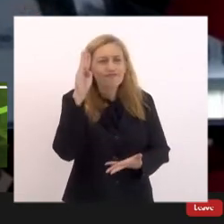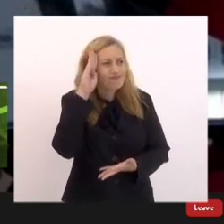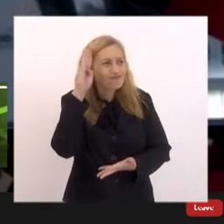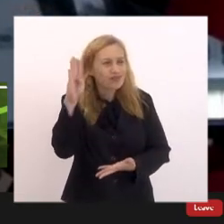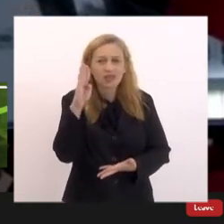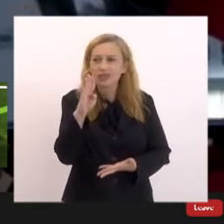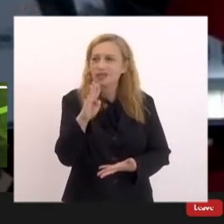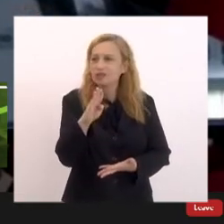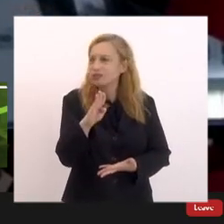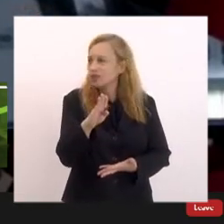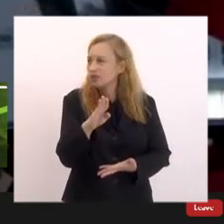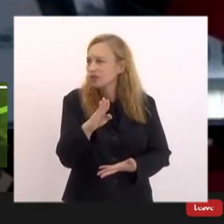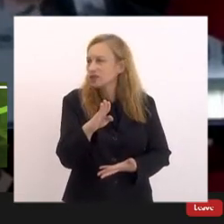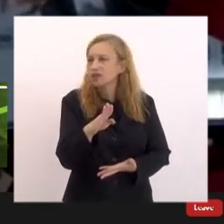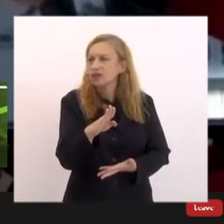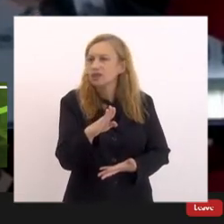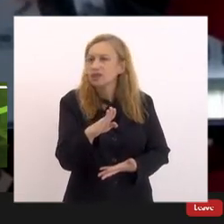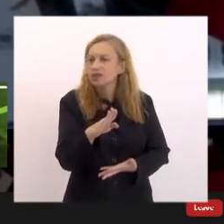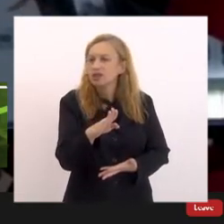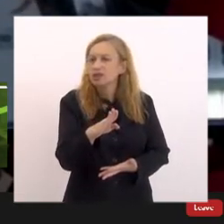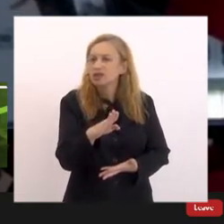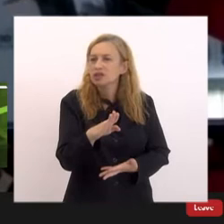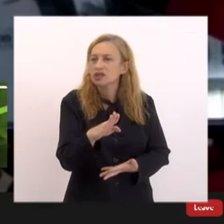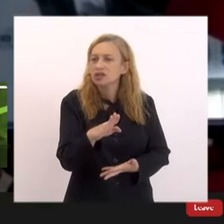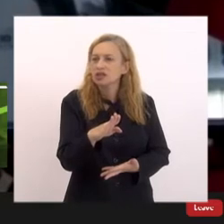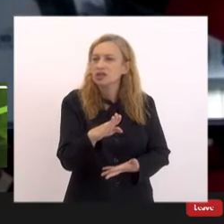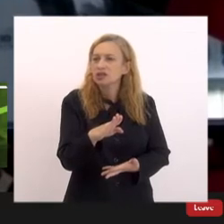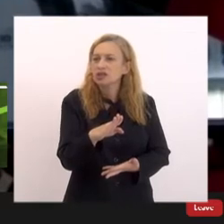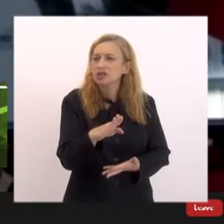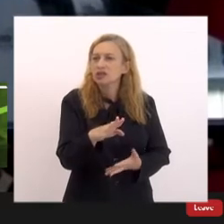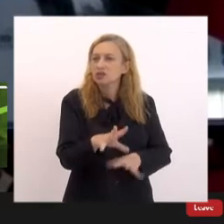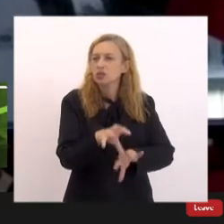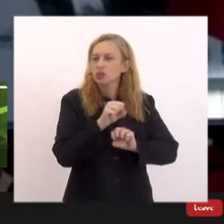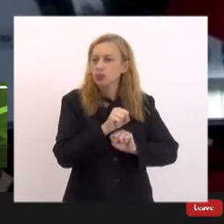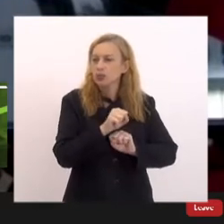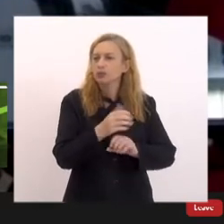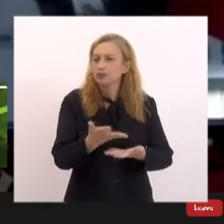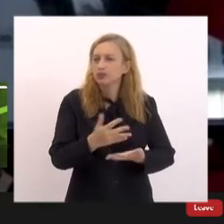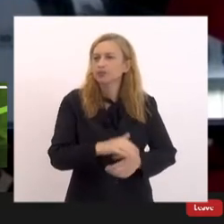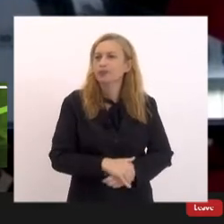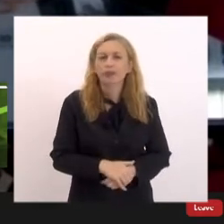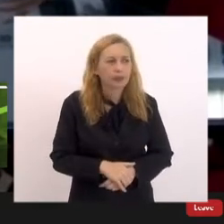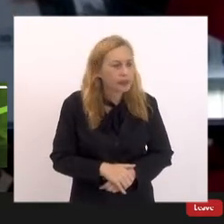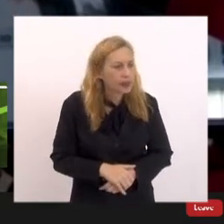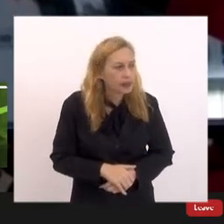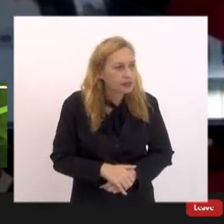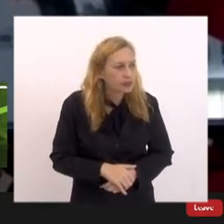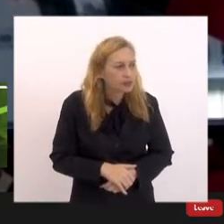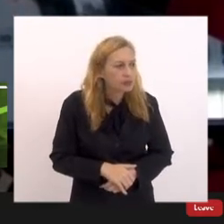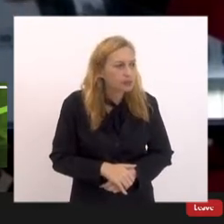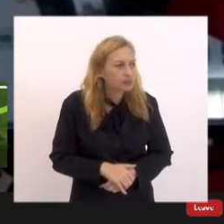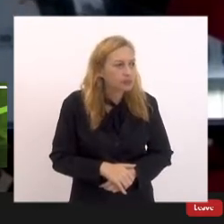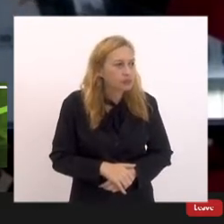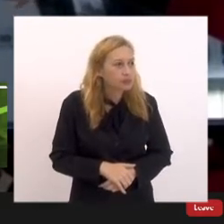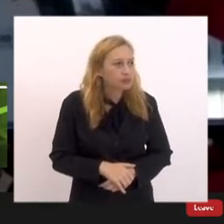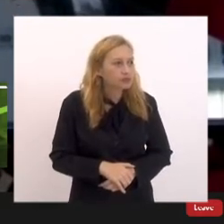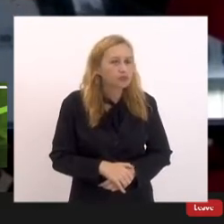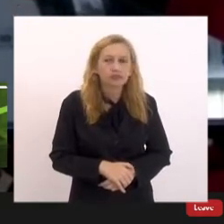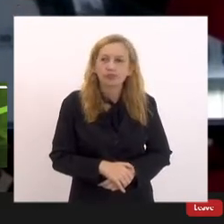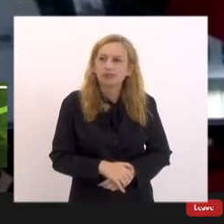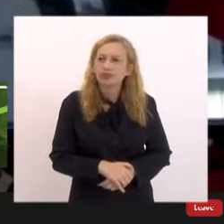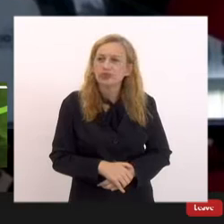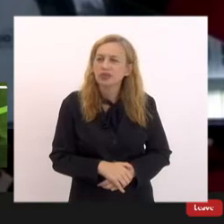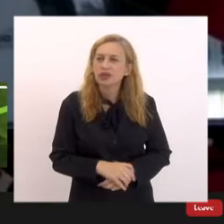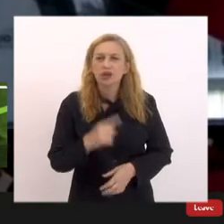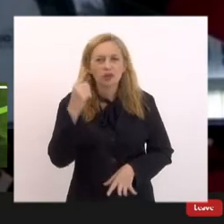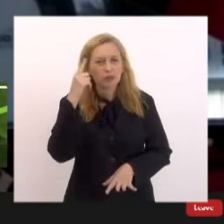principalmente, né, qualquer tipo de divergência, de entendimento. O nosso documento que foi conjunto pensado